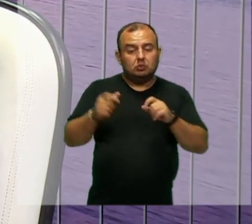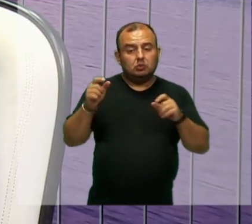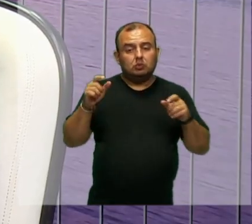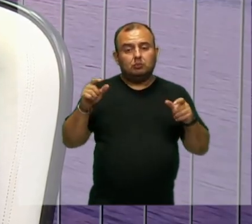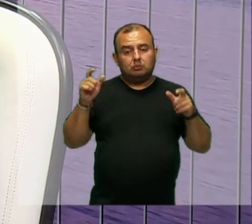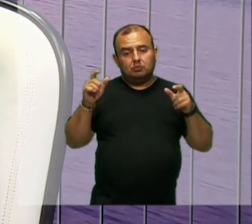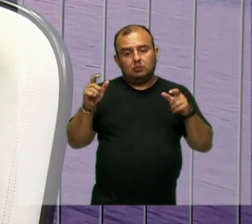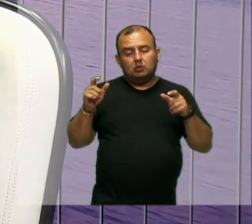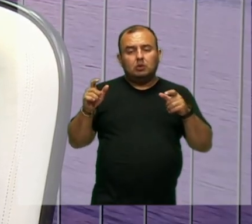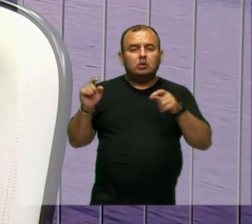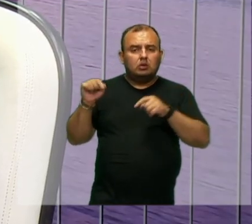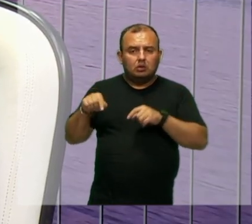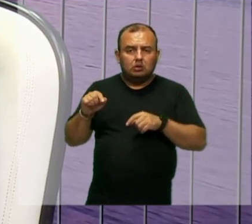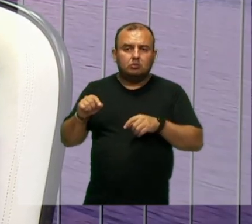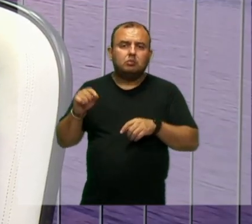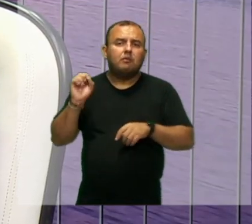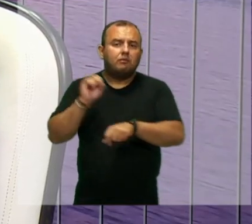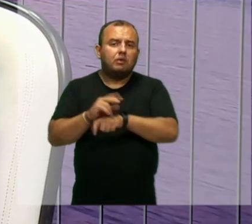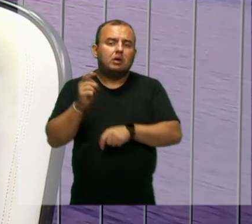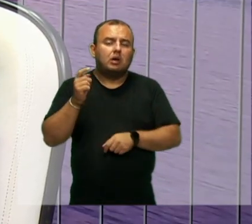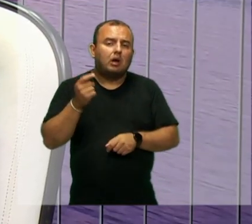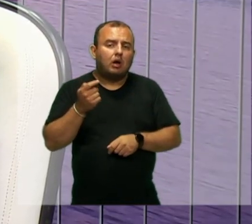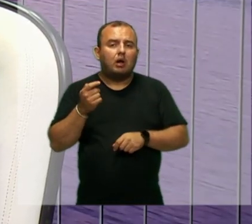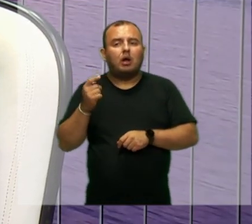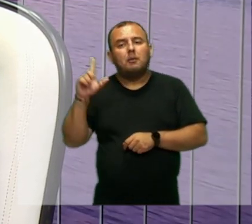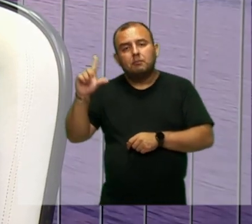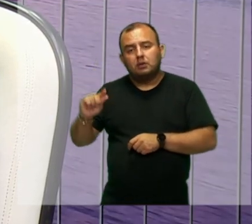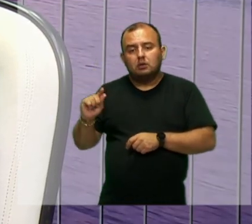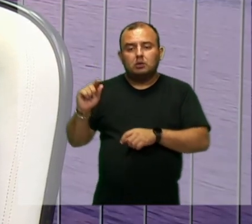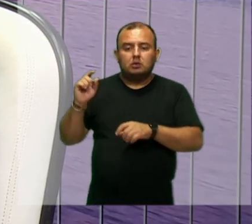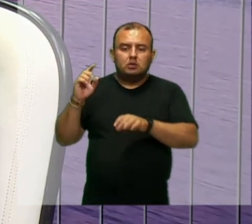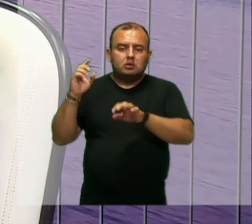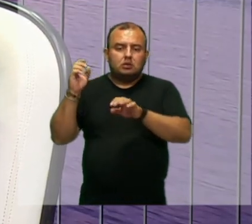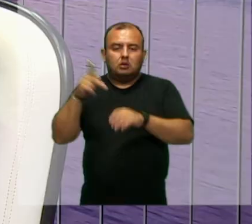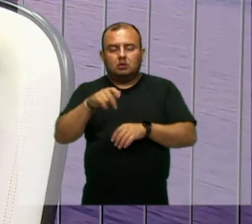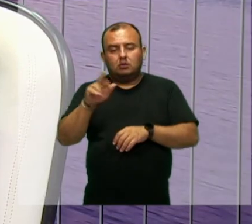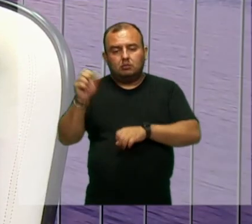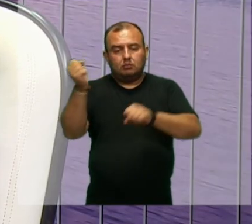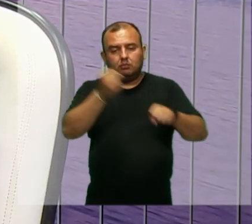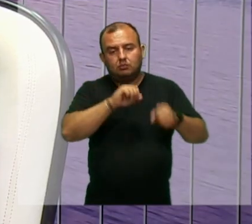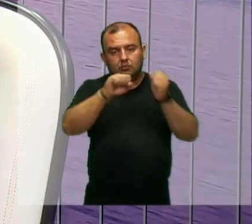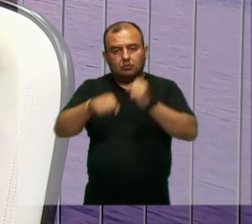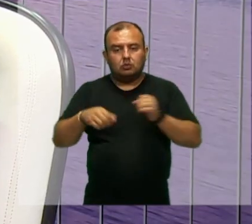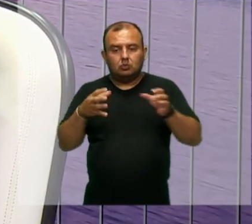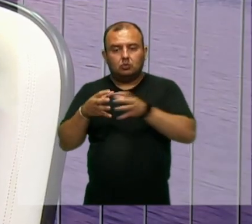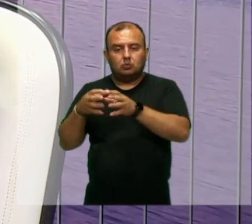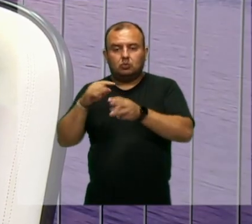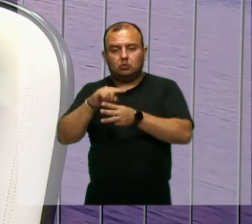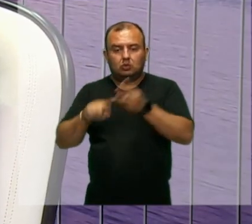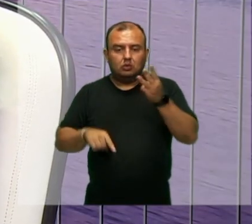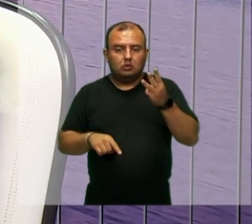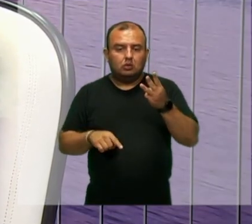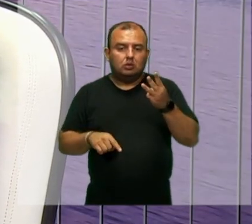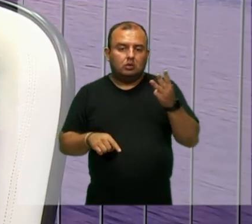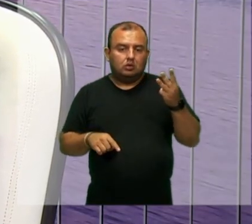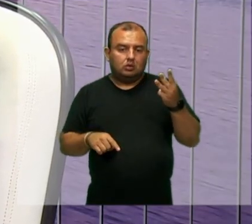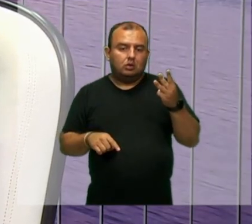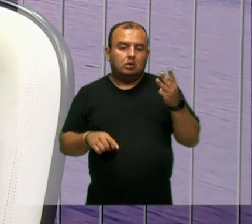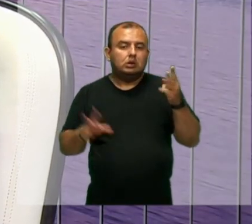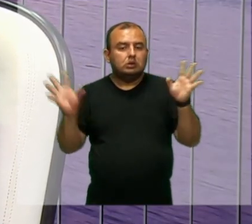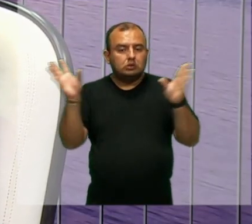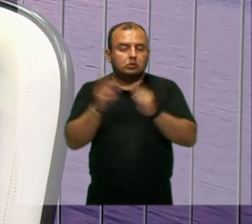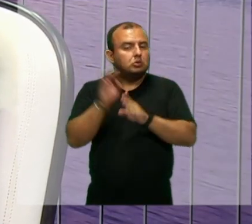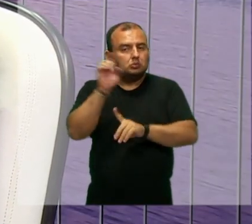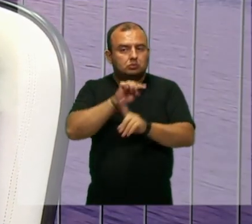que são menos vagas, né? A paracanoagem ela é dividida em 3 categorias, de forma bem sucinta